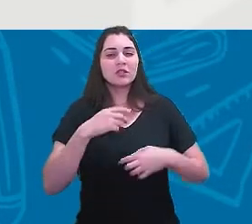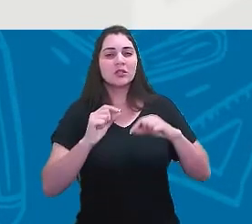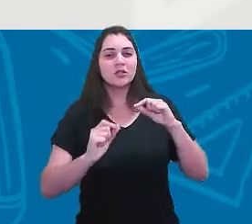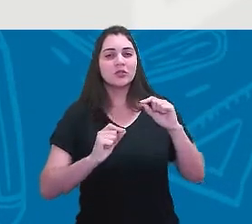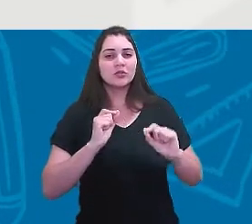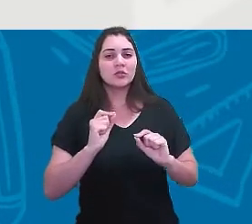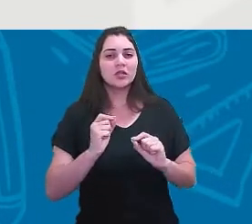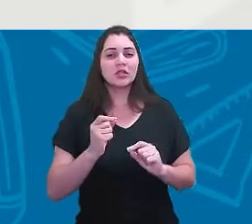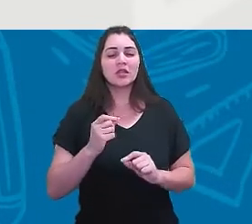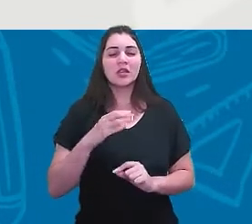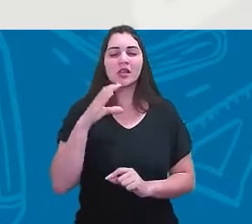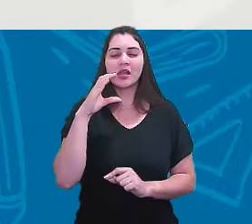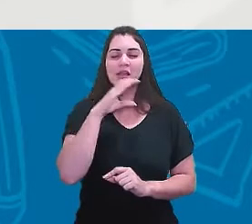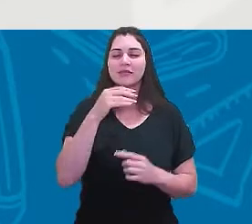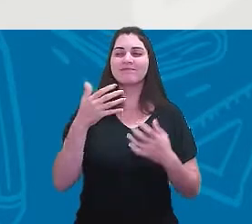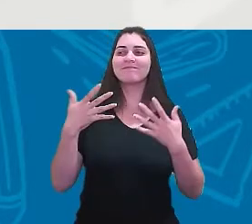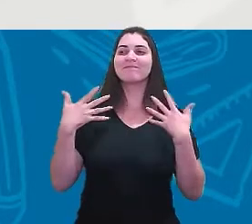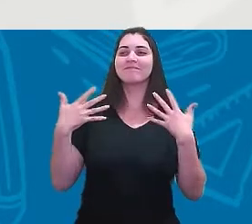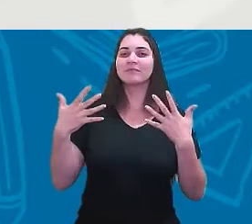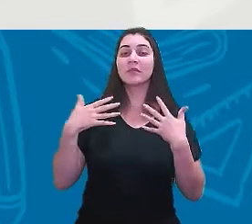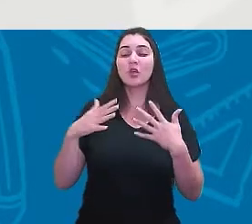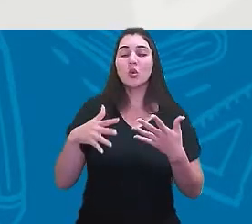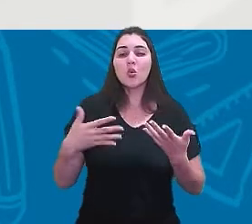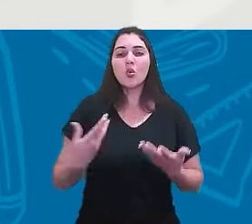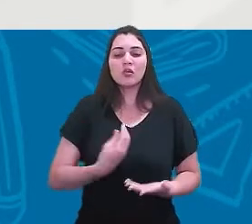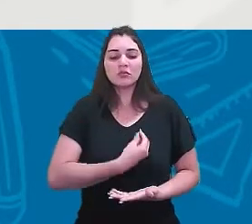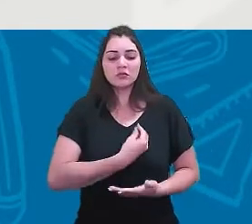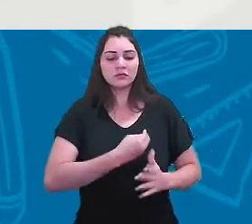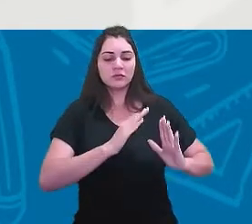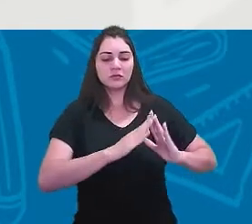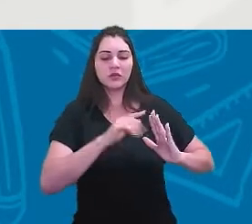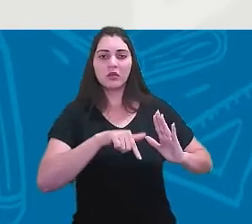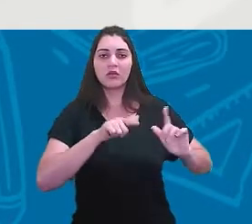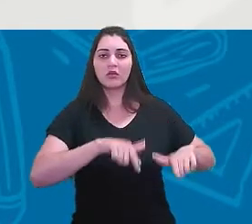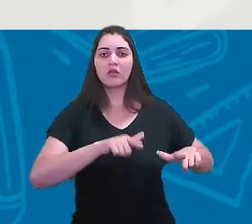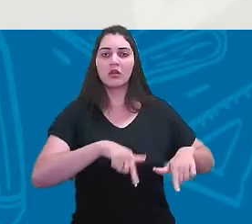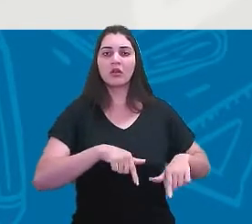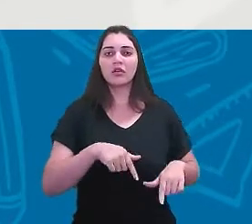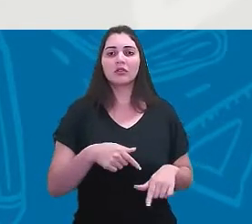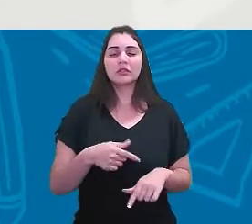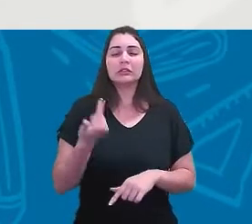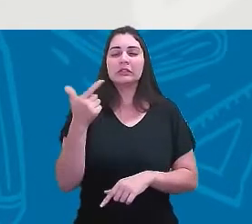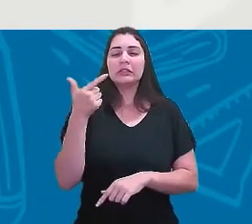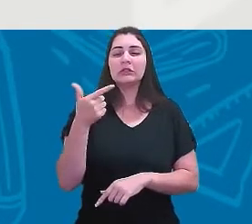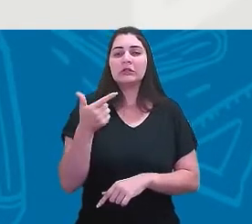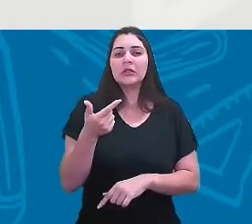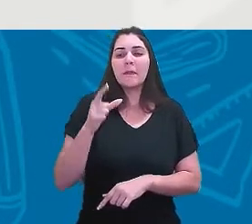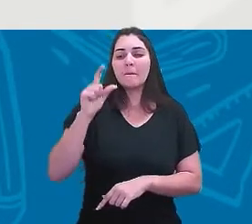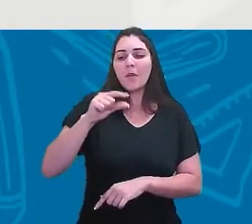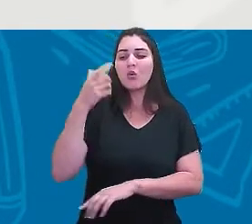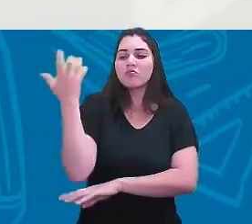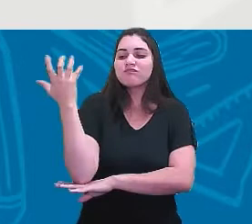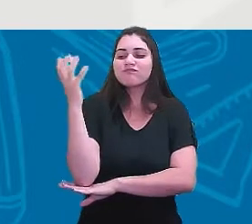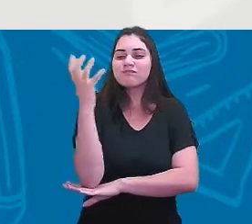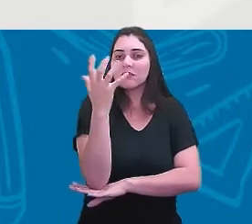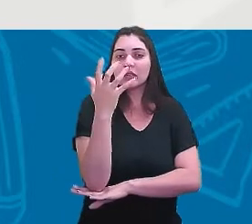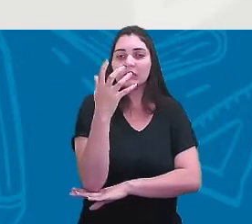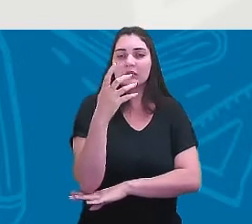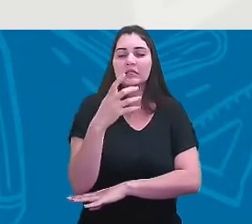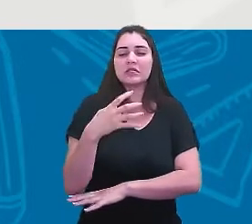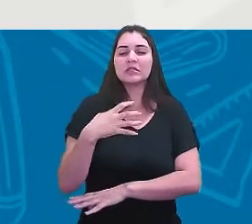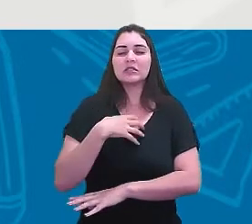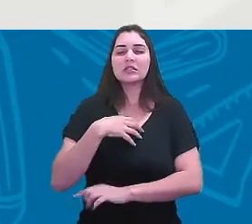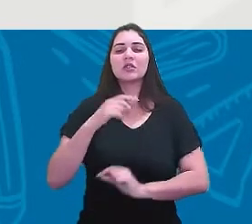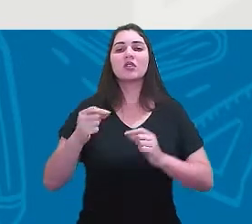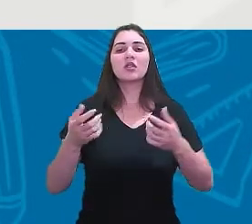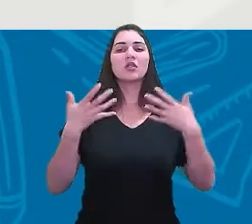térmica mais quente, quando a gente mora num ambiente que não é muito arborizado, a gente não tende a sentir mais calor, não é